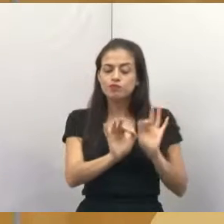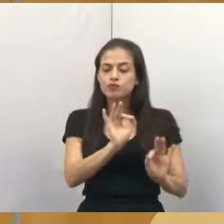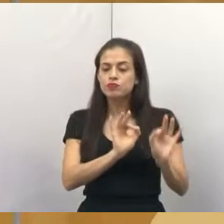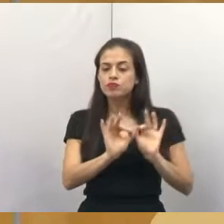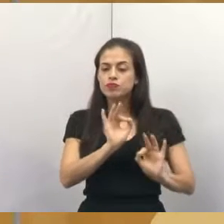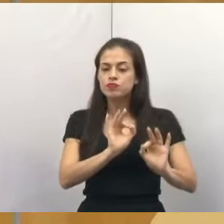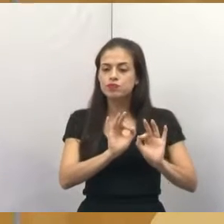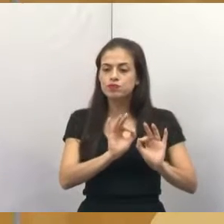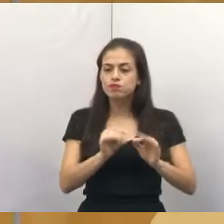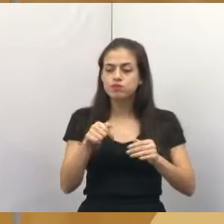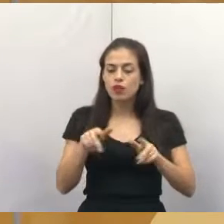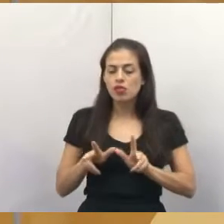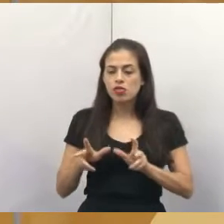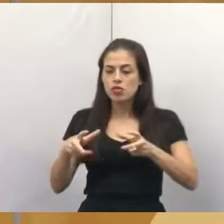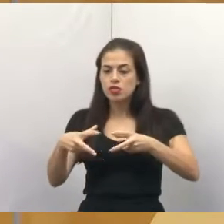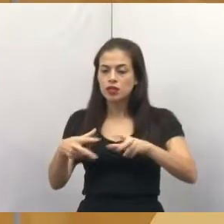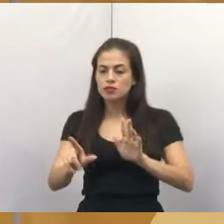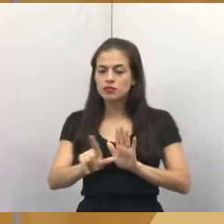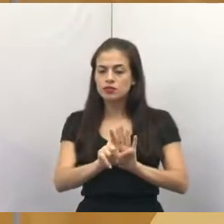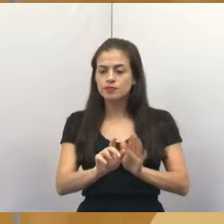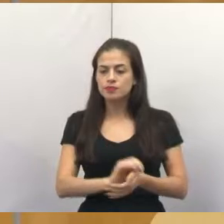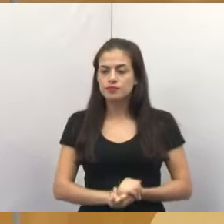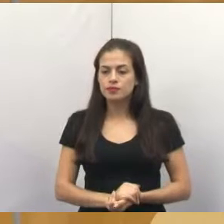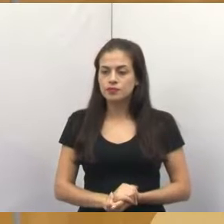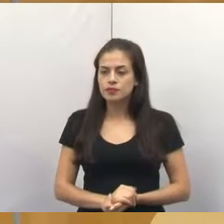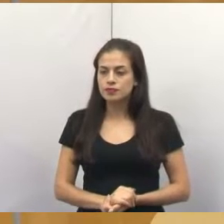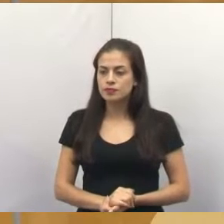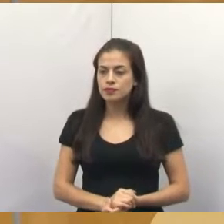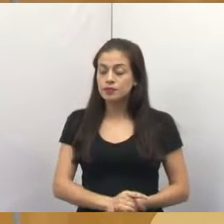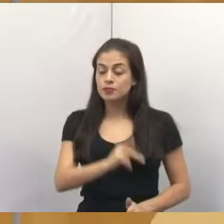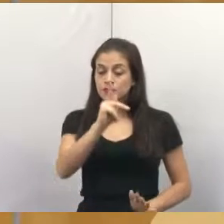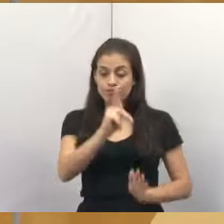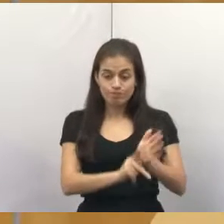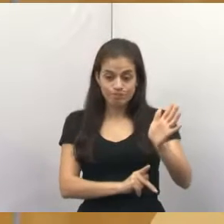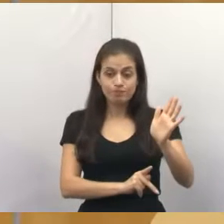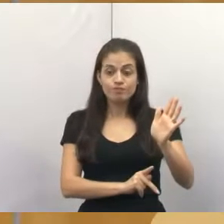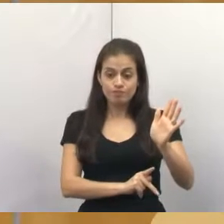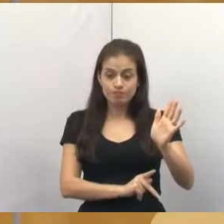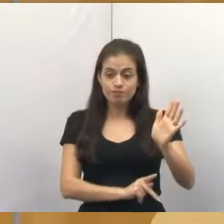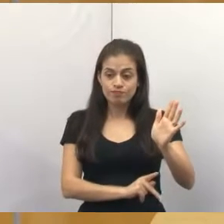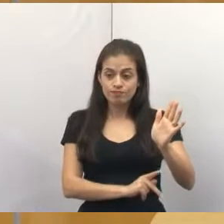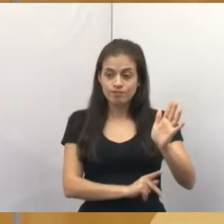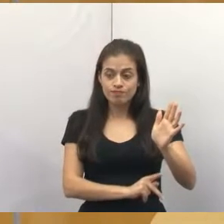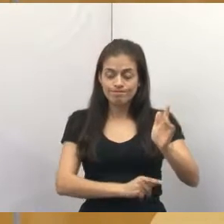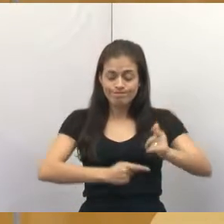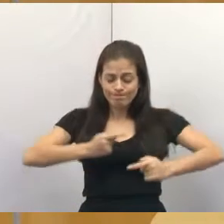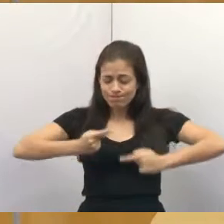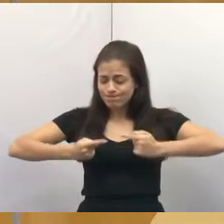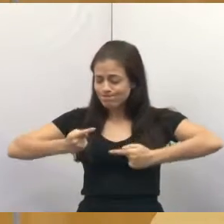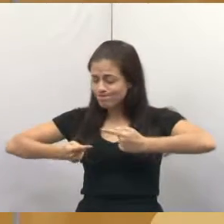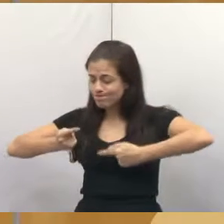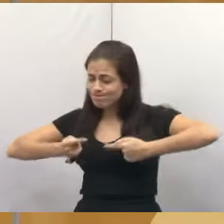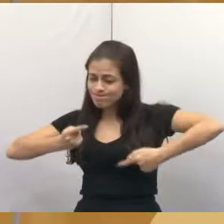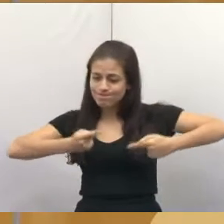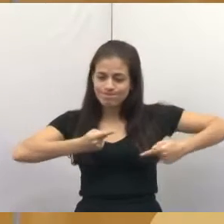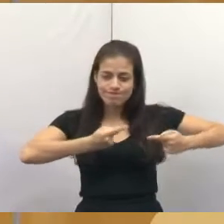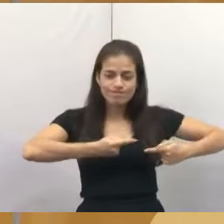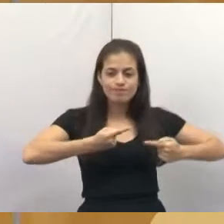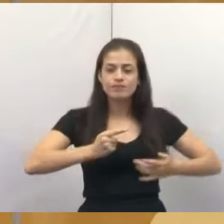o funcionamento dessa Casa de Leis. Um projeto que foi amplamente discutido,